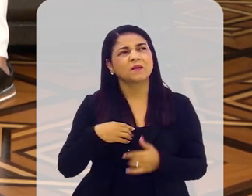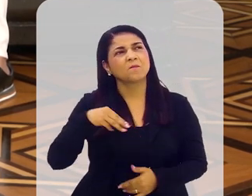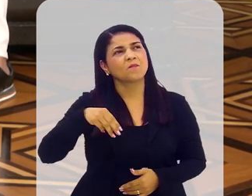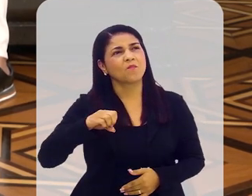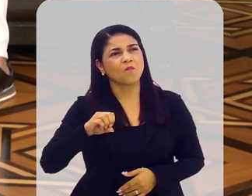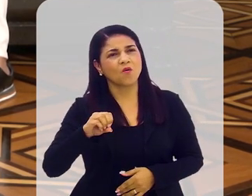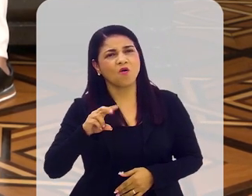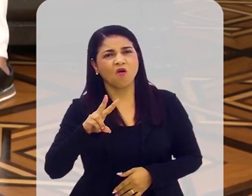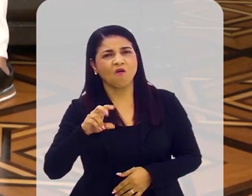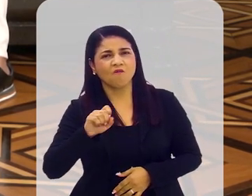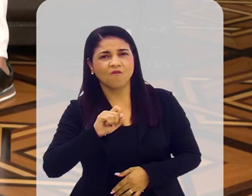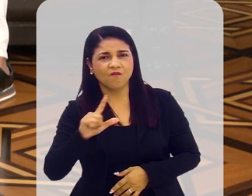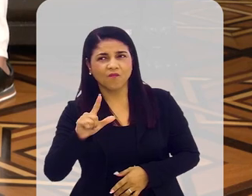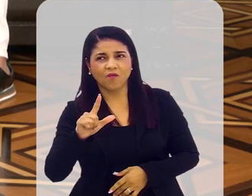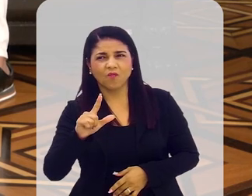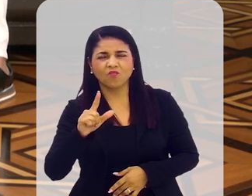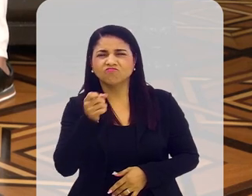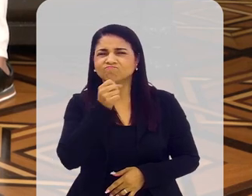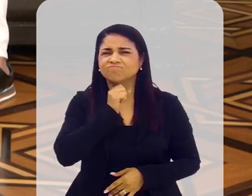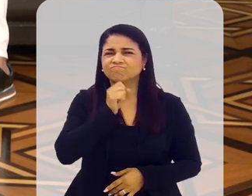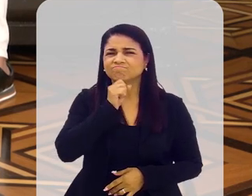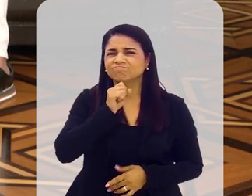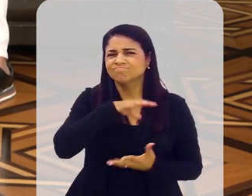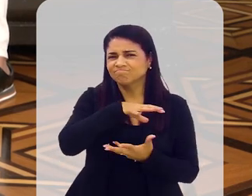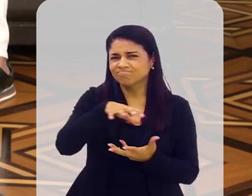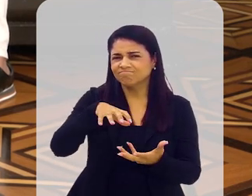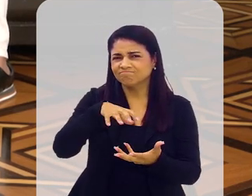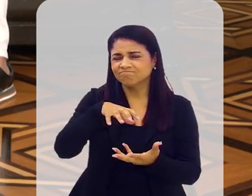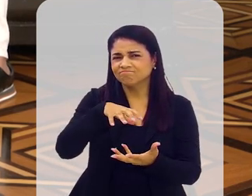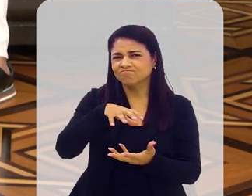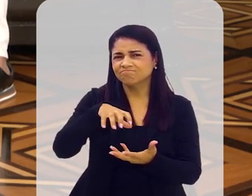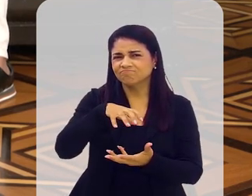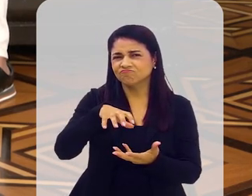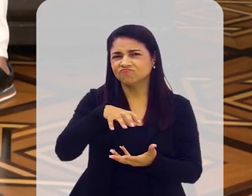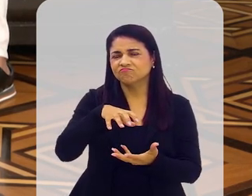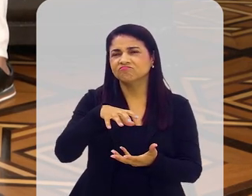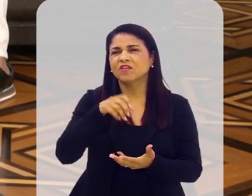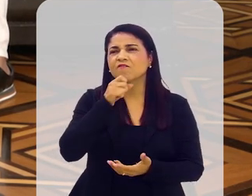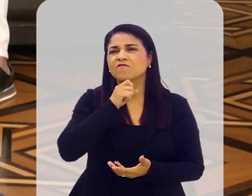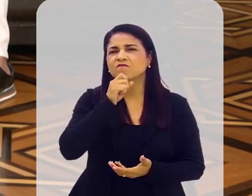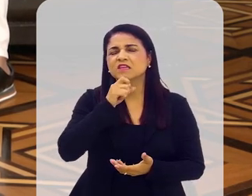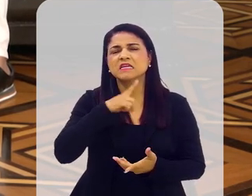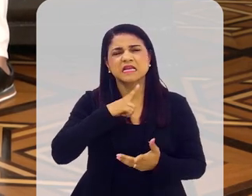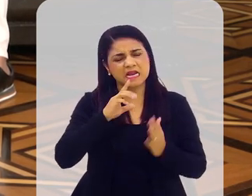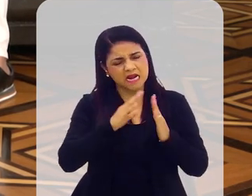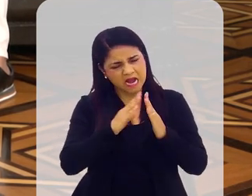de... Eu esqueci o nome. Eram móveis antigos. Camila, como é que era o nome daqueles móveis?